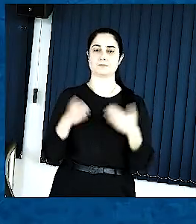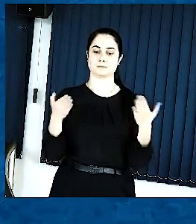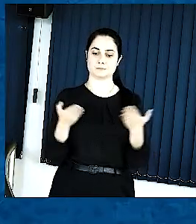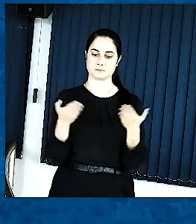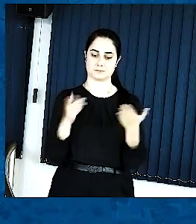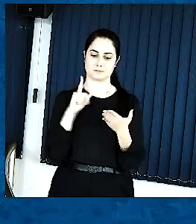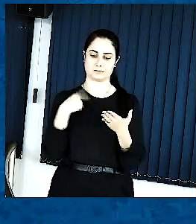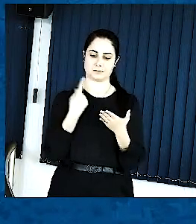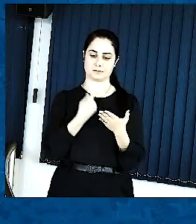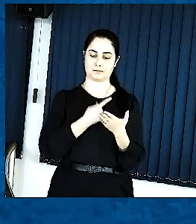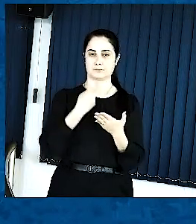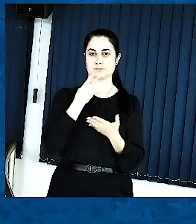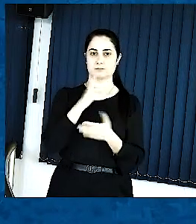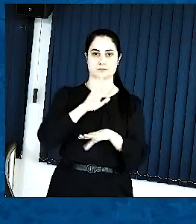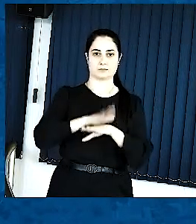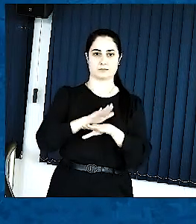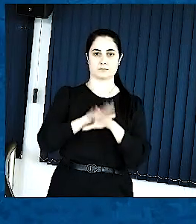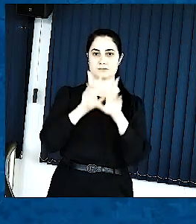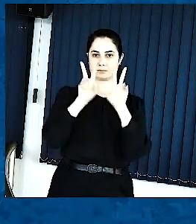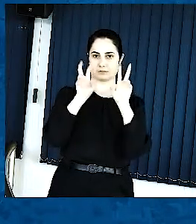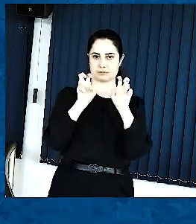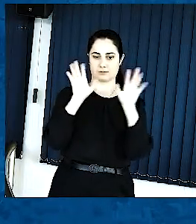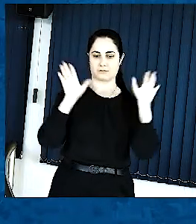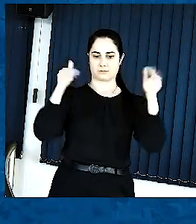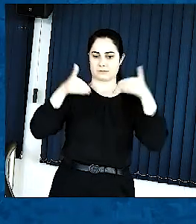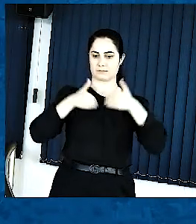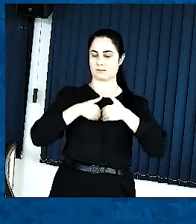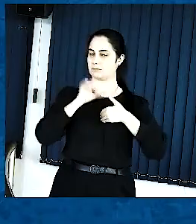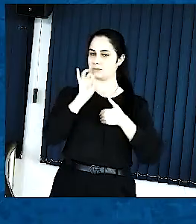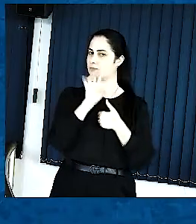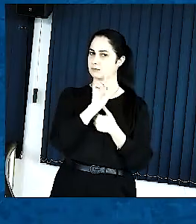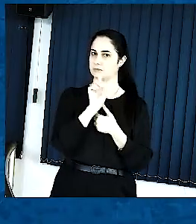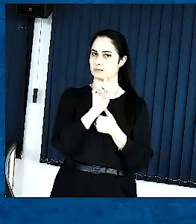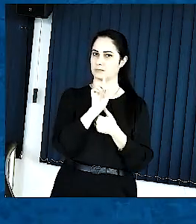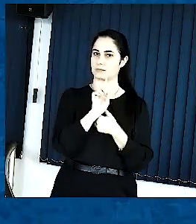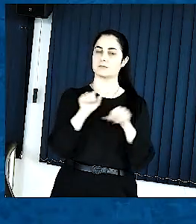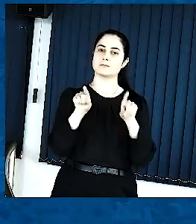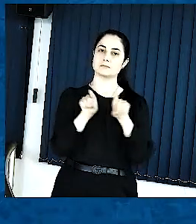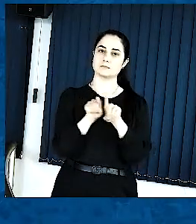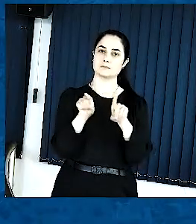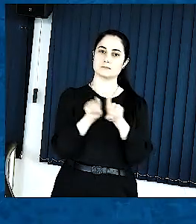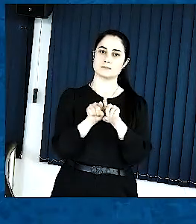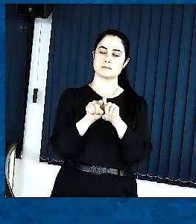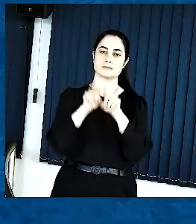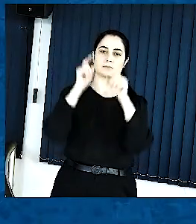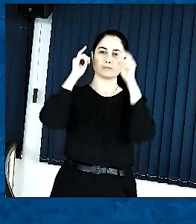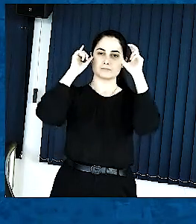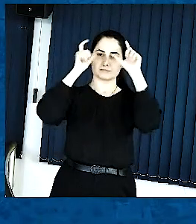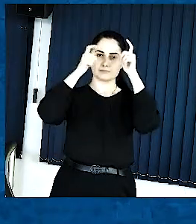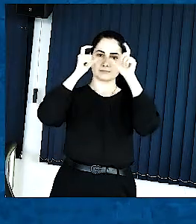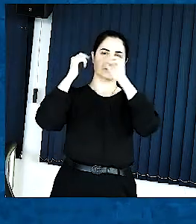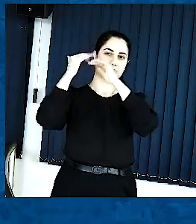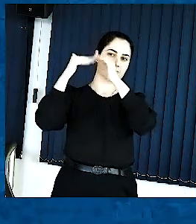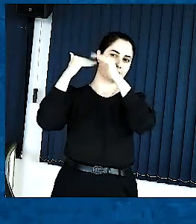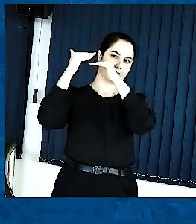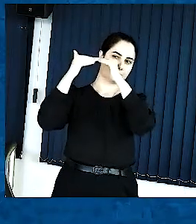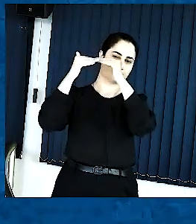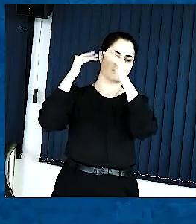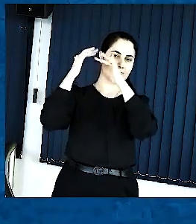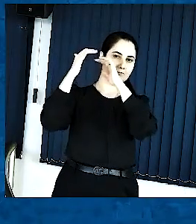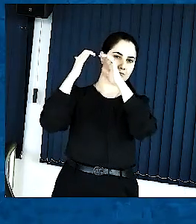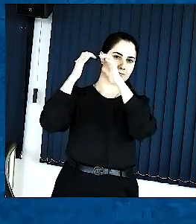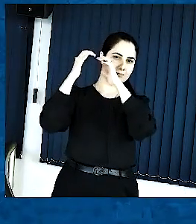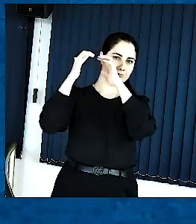Hoje a gente vai falar não só sobre autismo. Hoje eu quero falar com vocês sobre o neurodesenvolvimento,